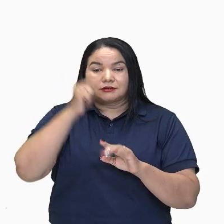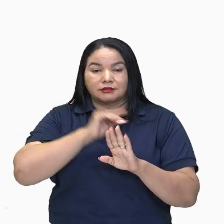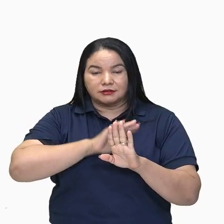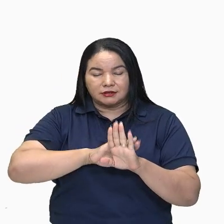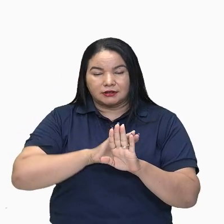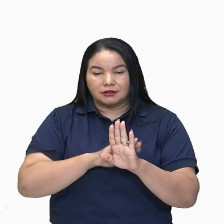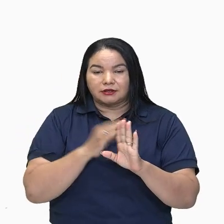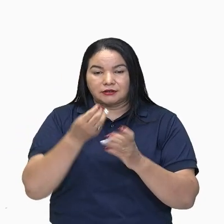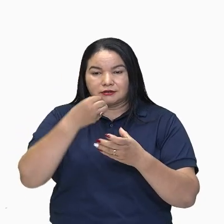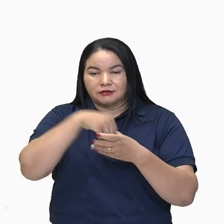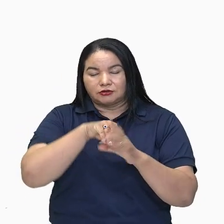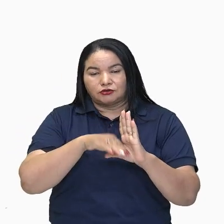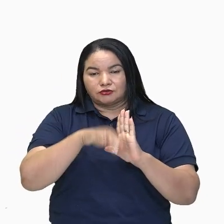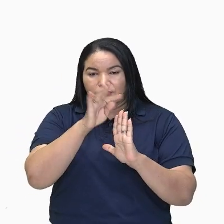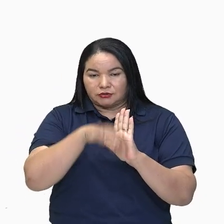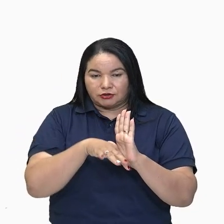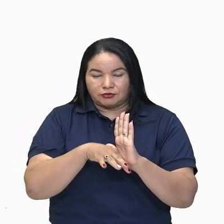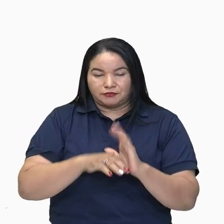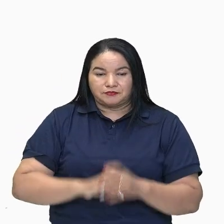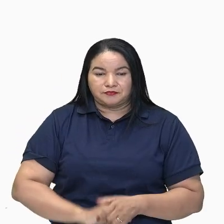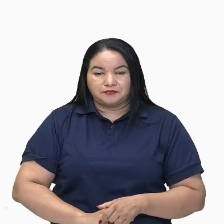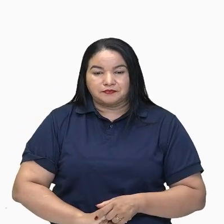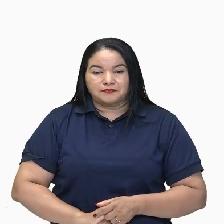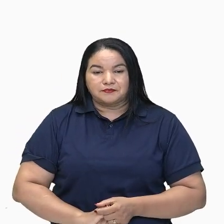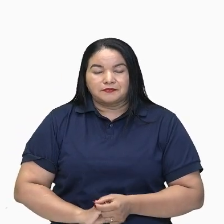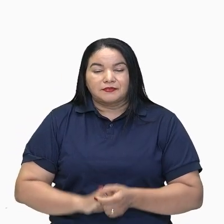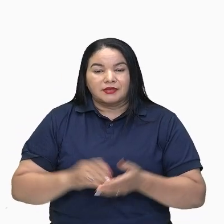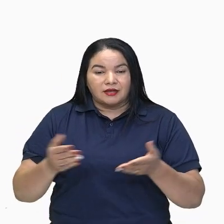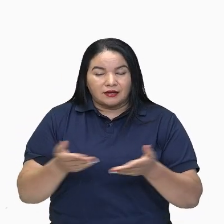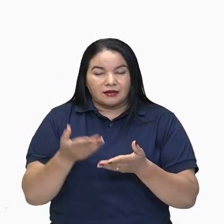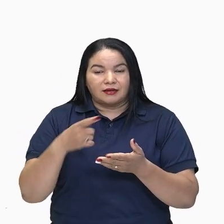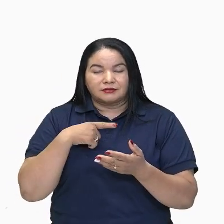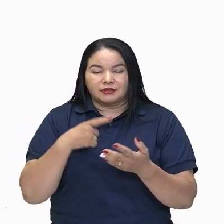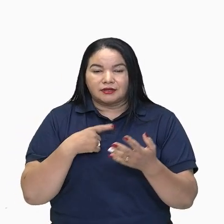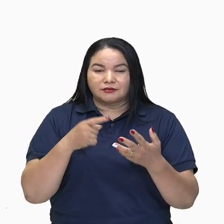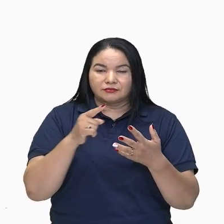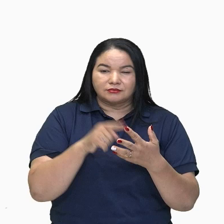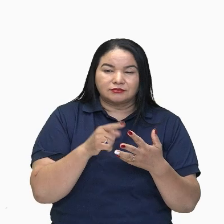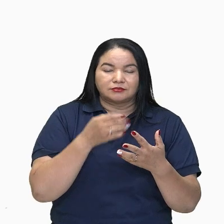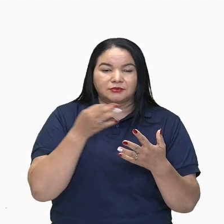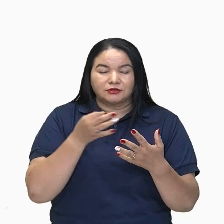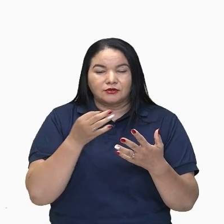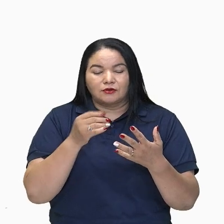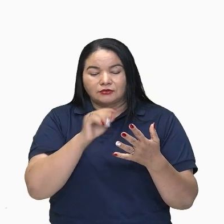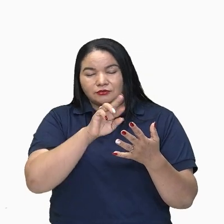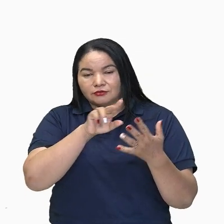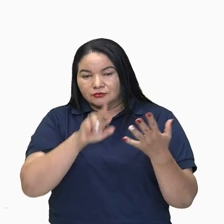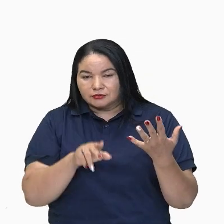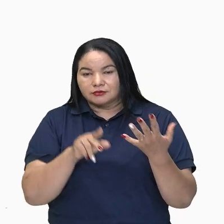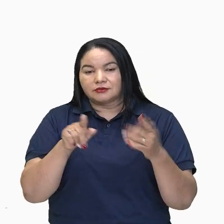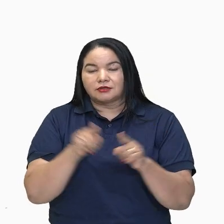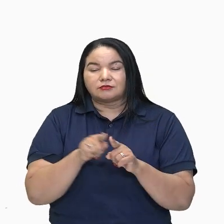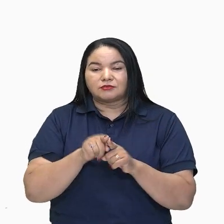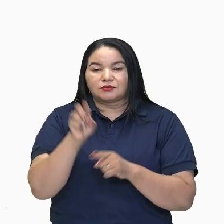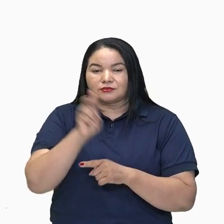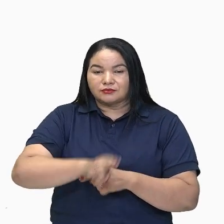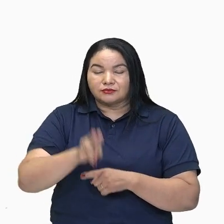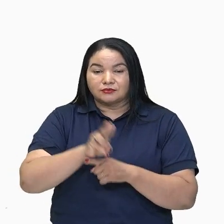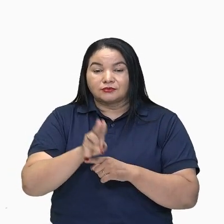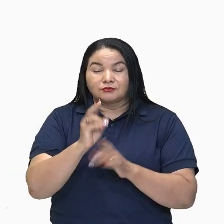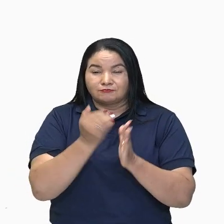no texto, ok? Agora que temos a opinião evidente aqui, que o uso excessivo de redes